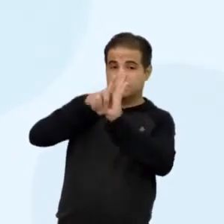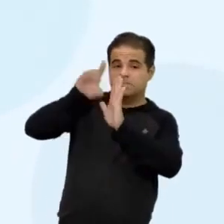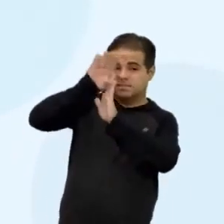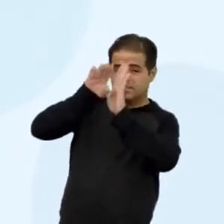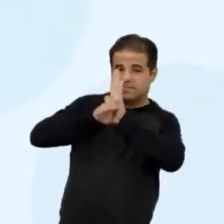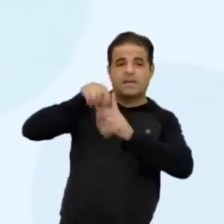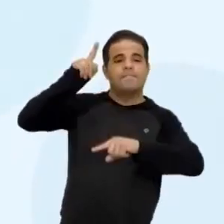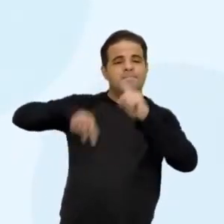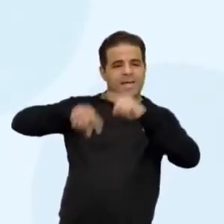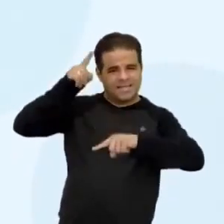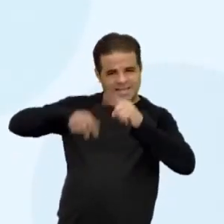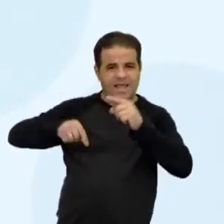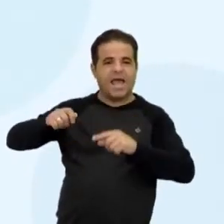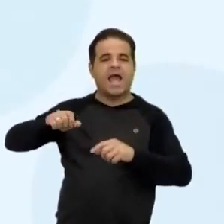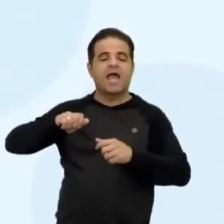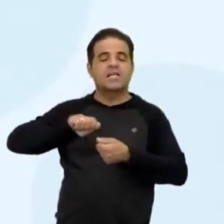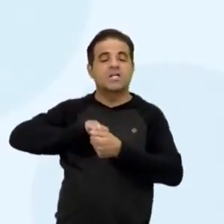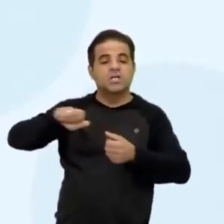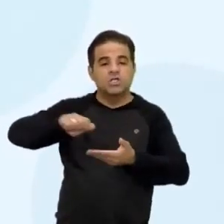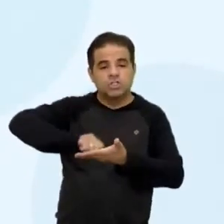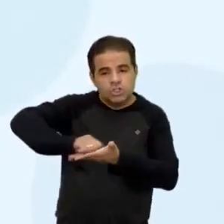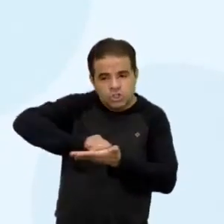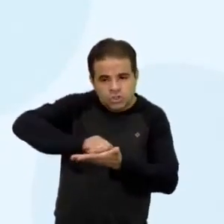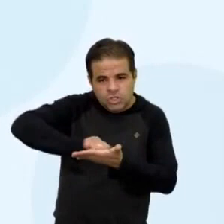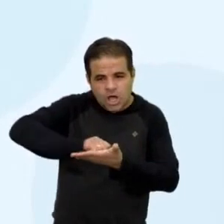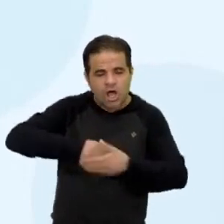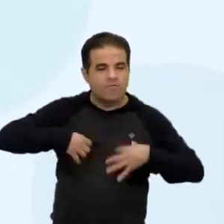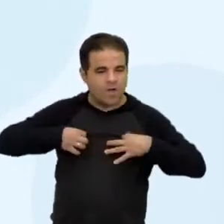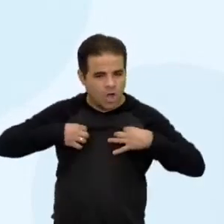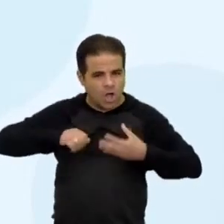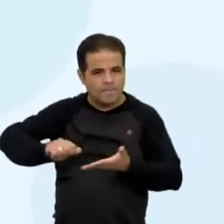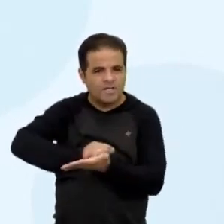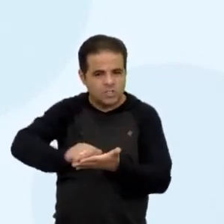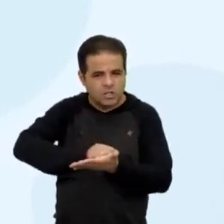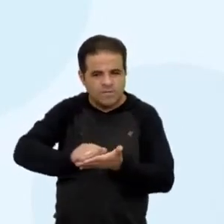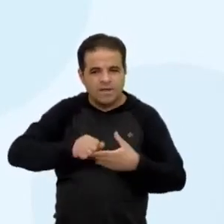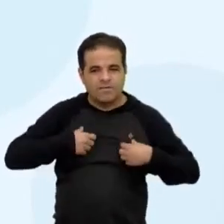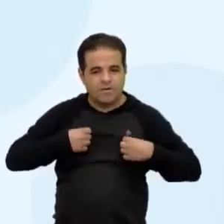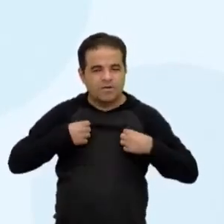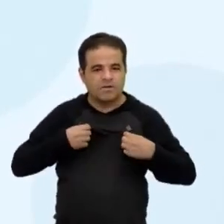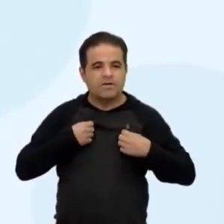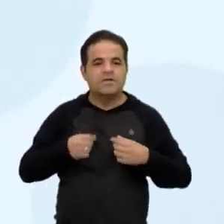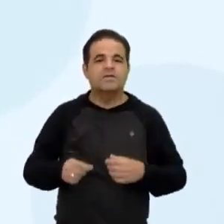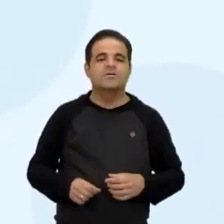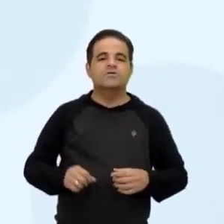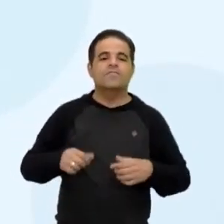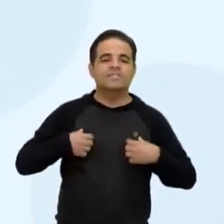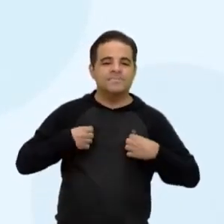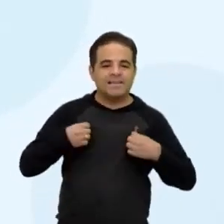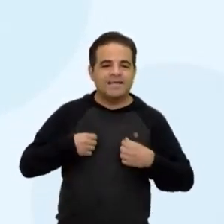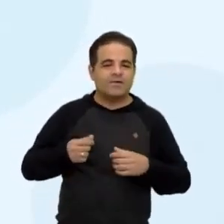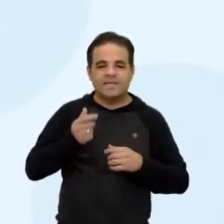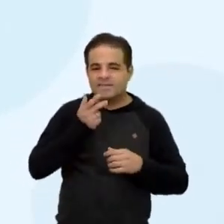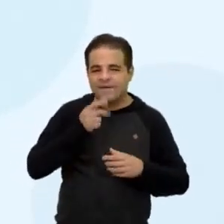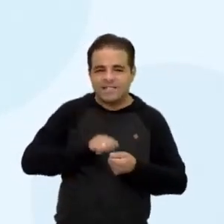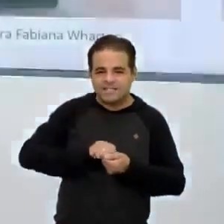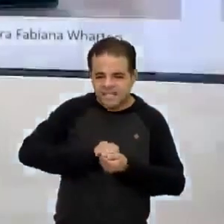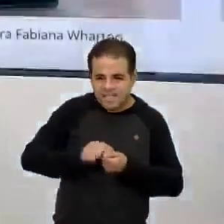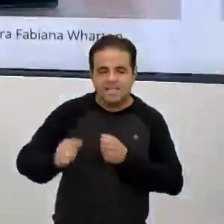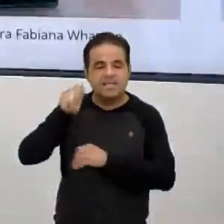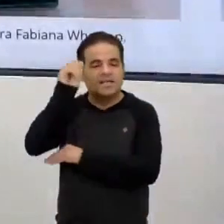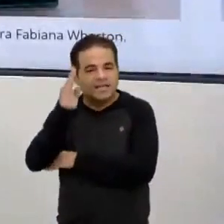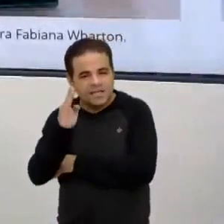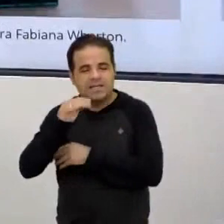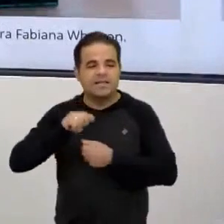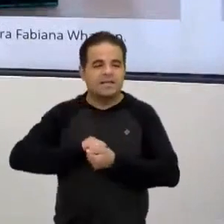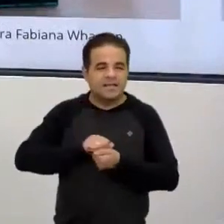materiais. Então, uma escova de lavar roupa, tá? A gente tá usando escova de madeira, mas eu acho que você pode usar de